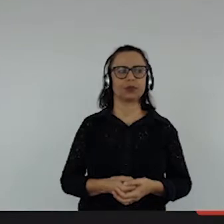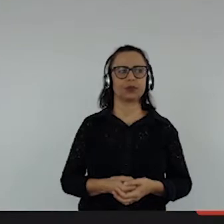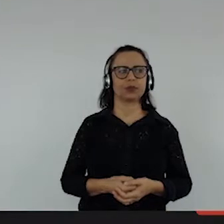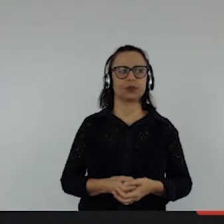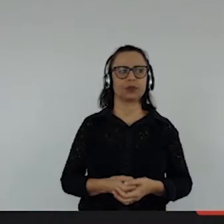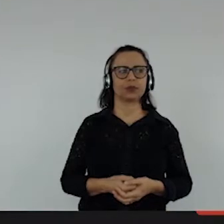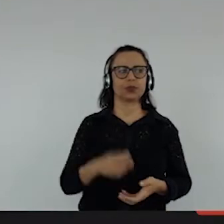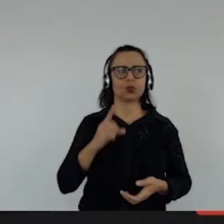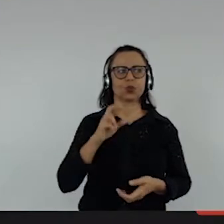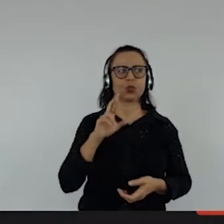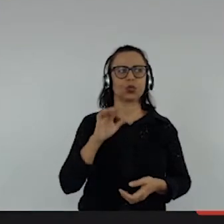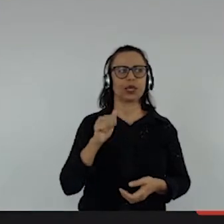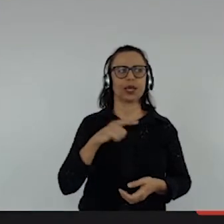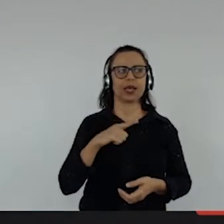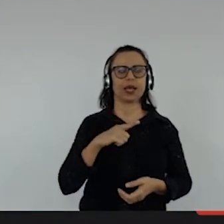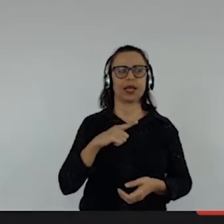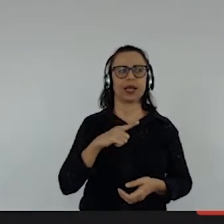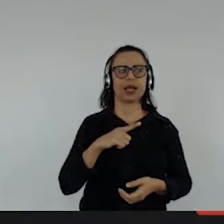Quanto tempo?